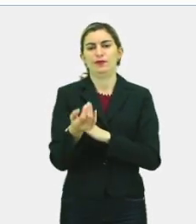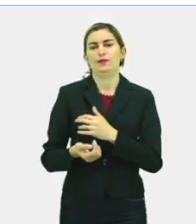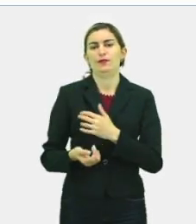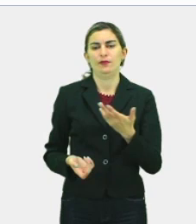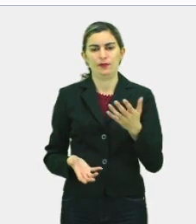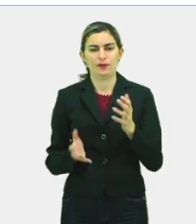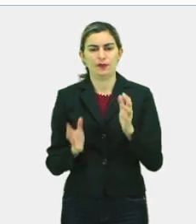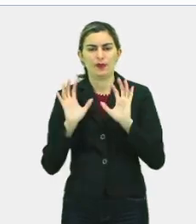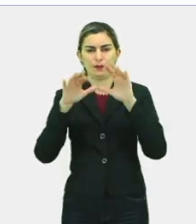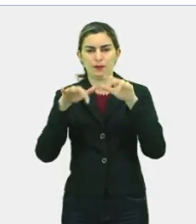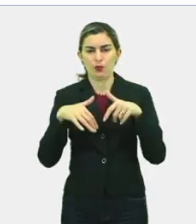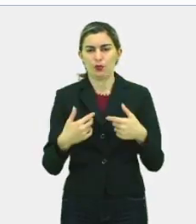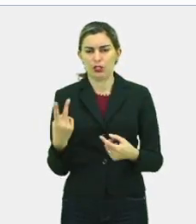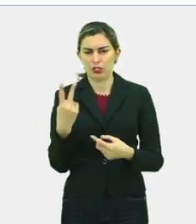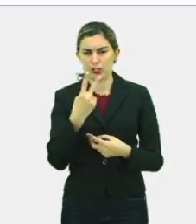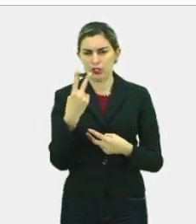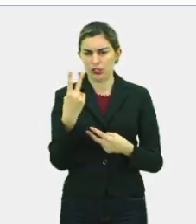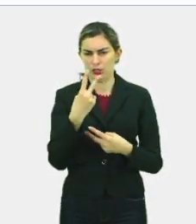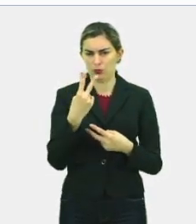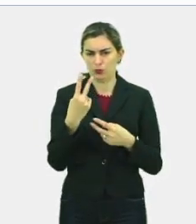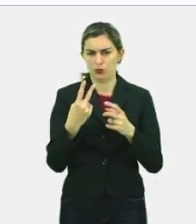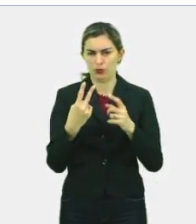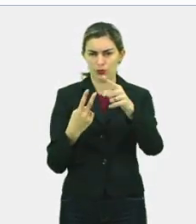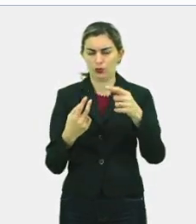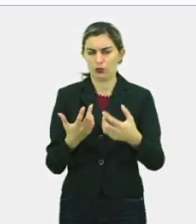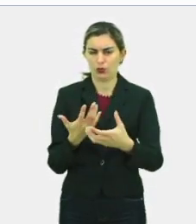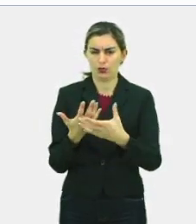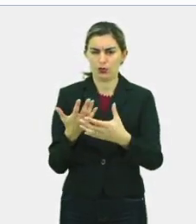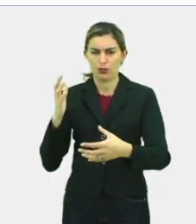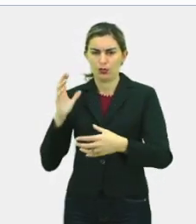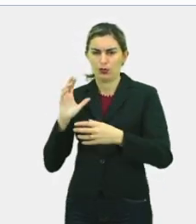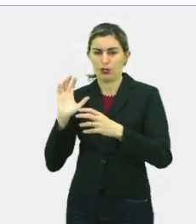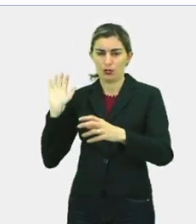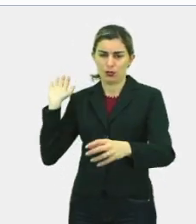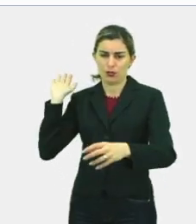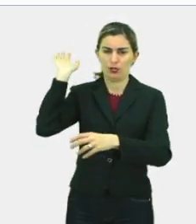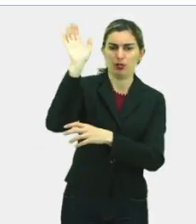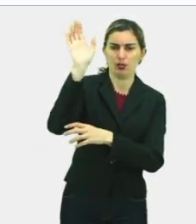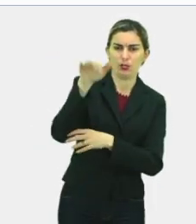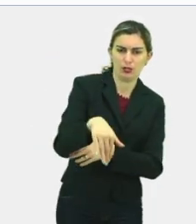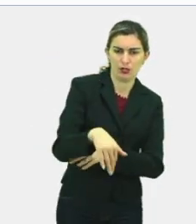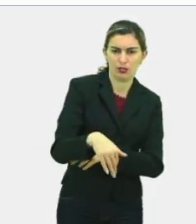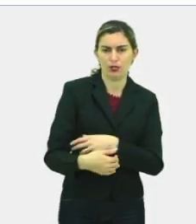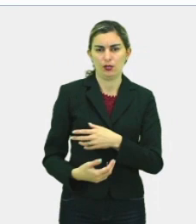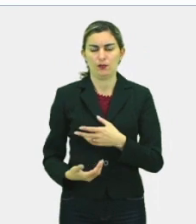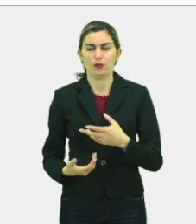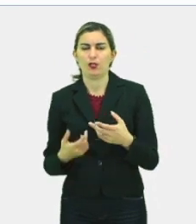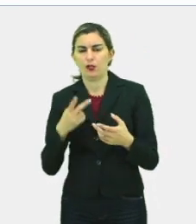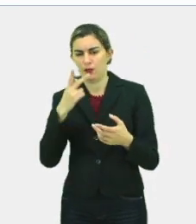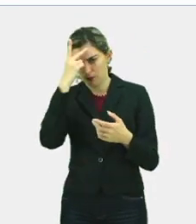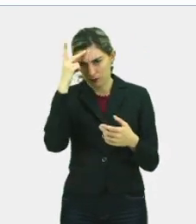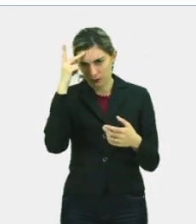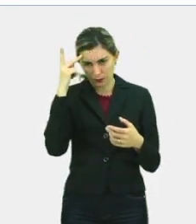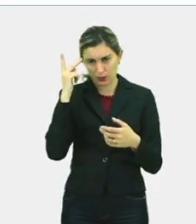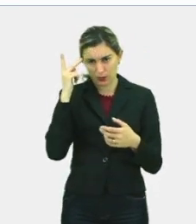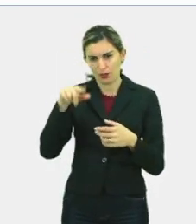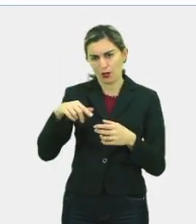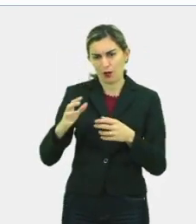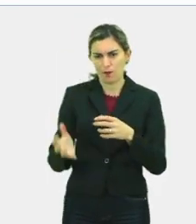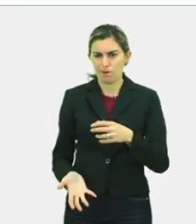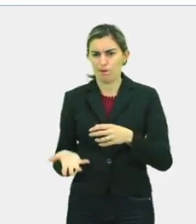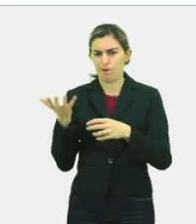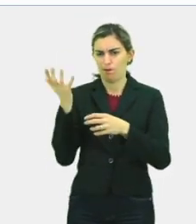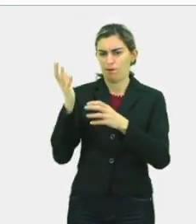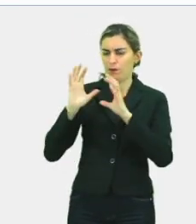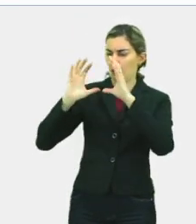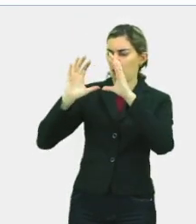lado. Na segunda imagem, ao lado dela, tem o saque por cima, tá? Onde a pessoa